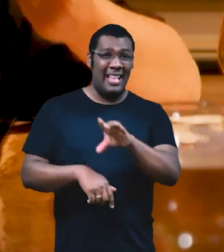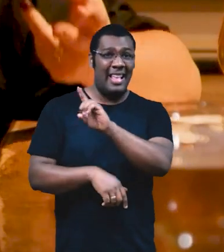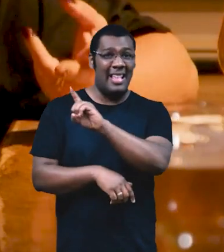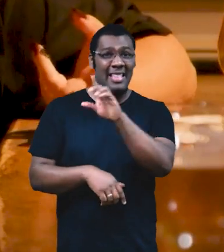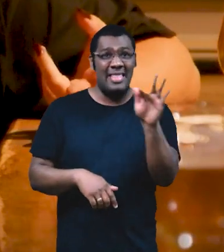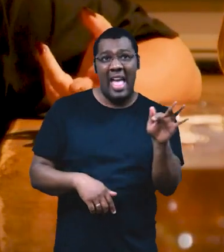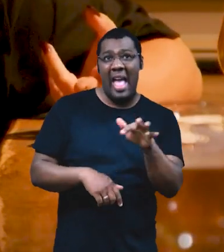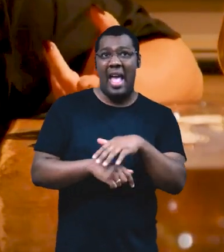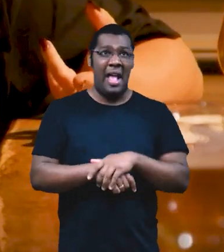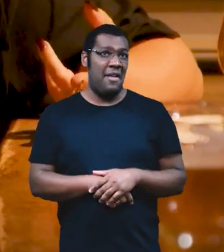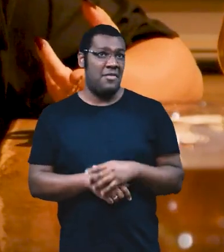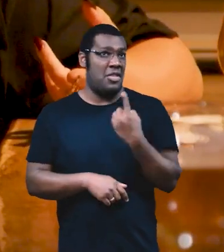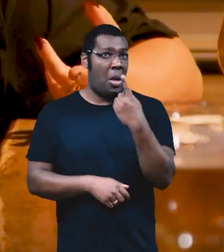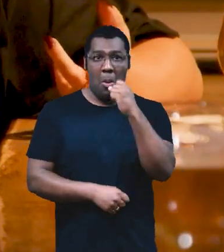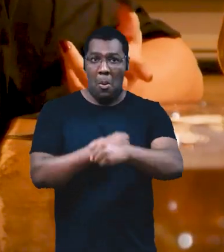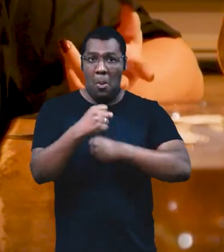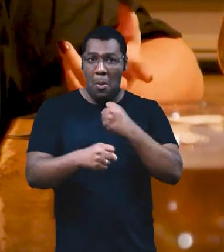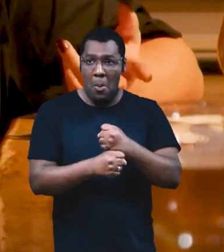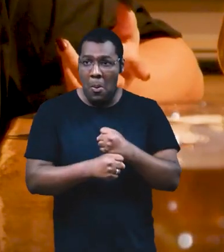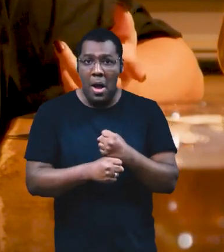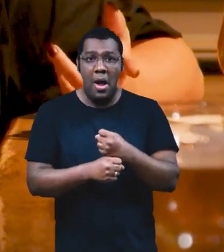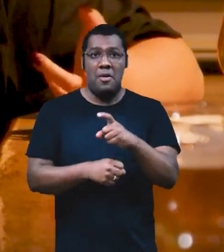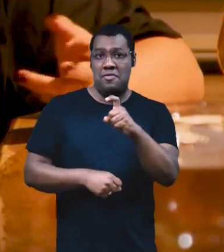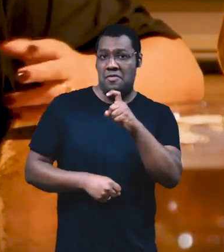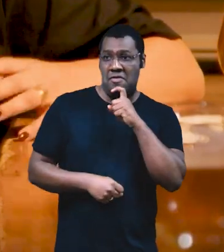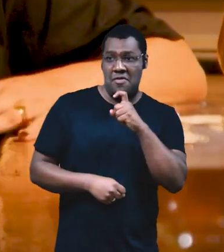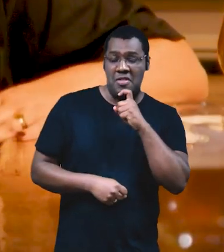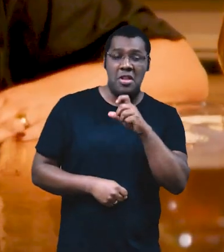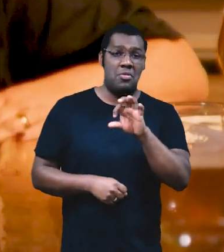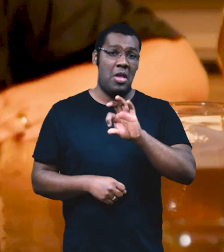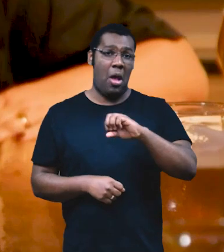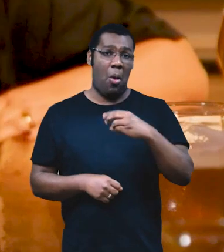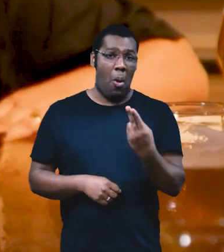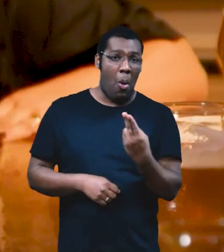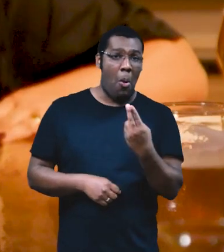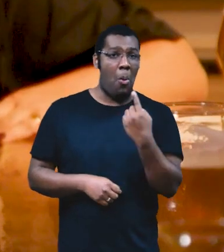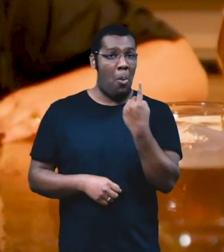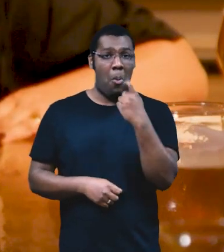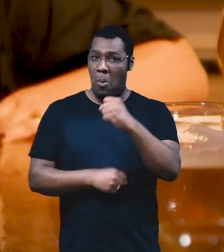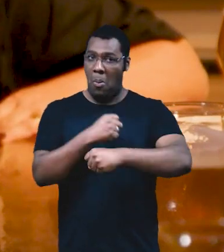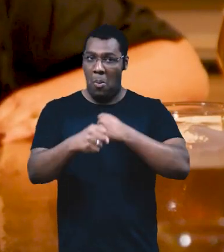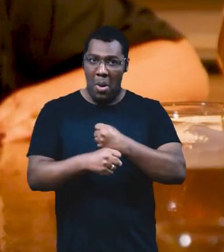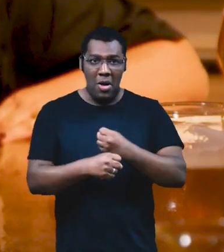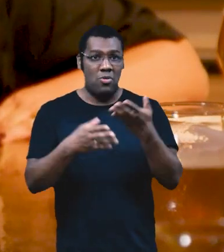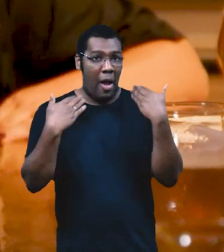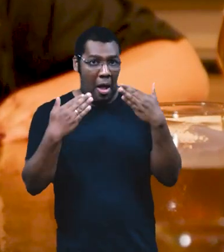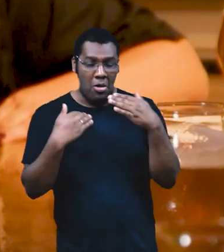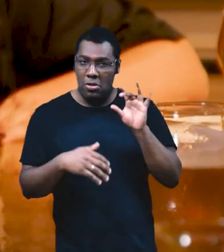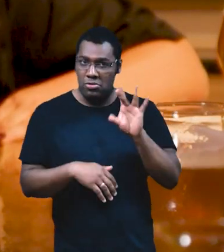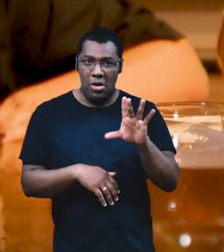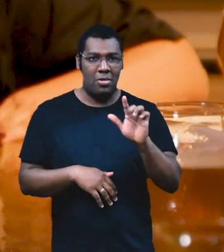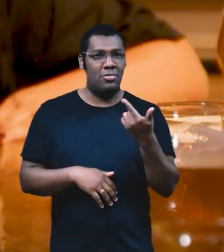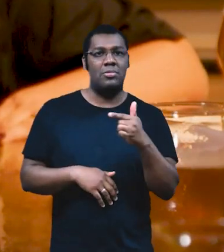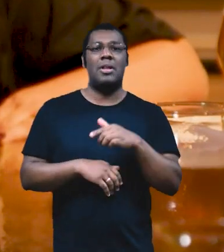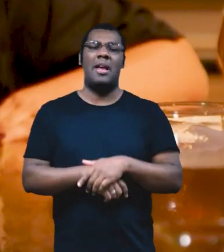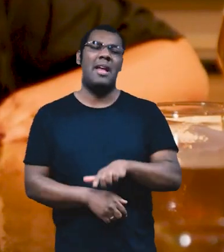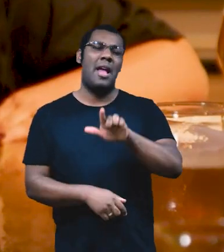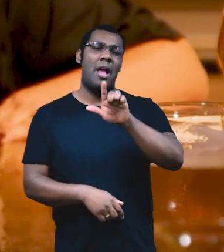produção 2 vezes, na verdade, né? Como que foi isso daí? O lúpulo a gente descobriu que é produzido no Brasil inteiro,